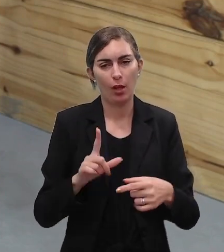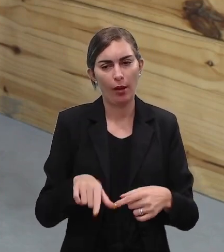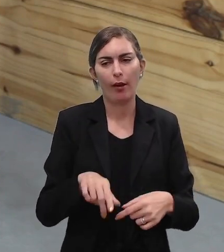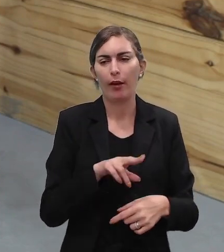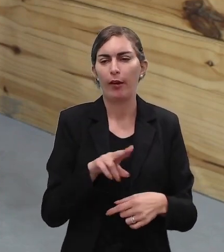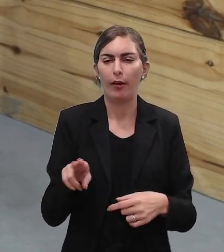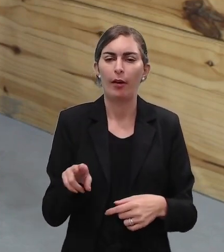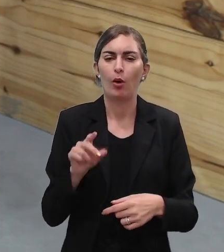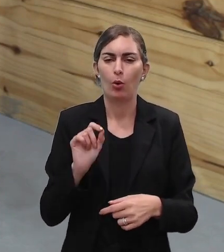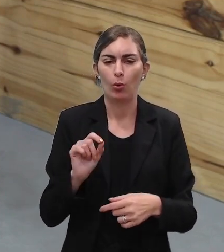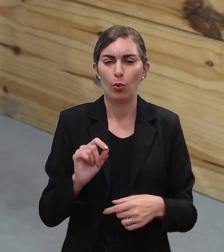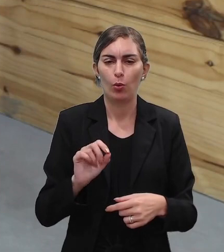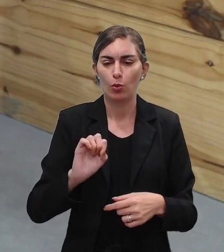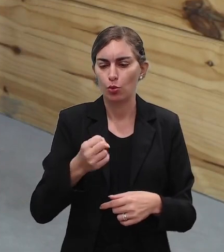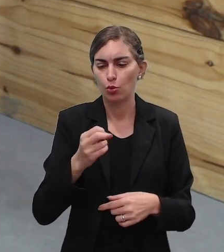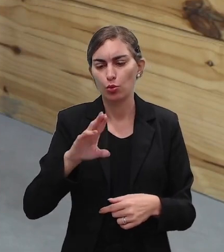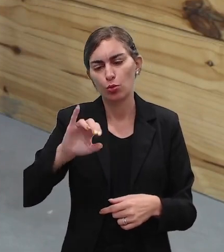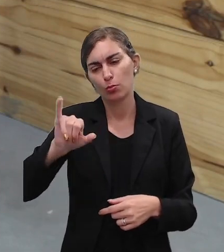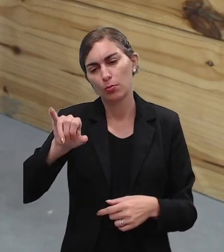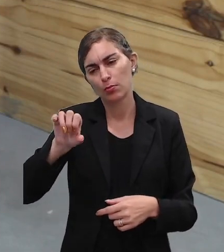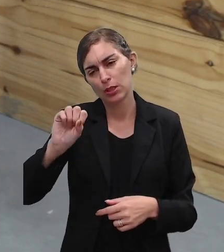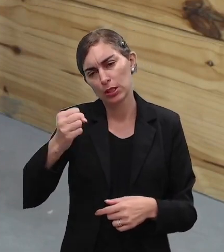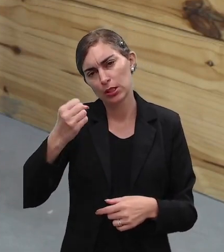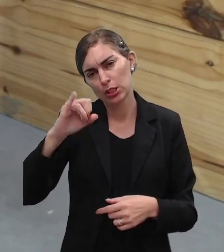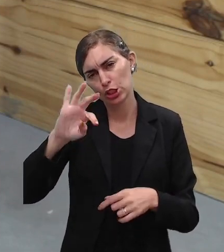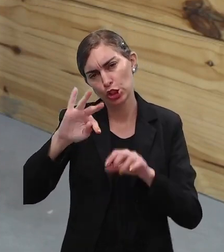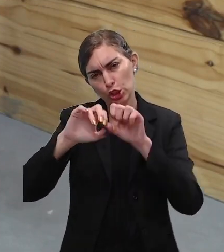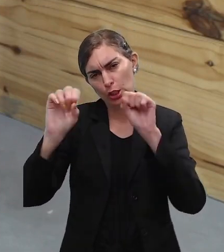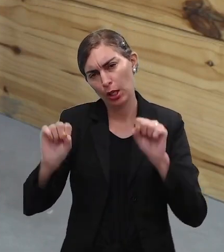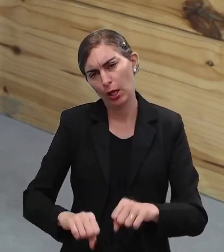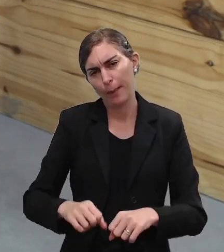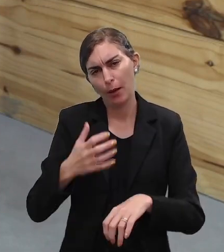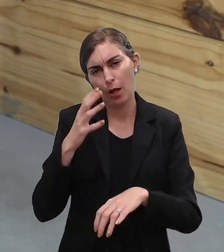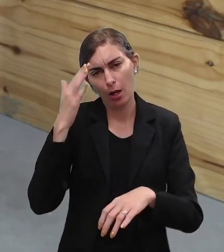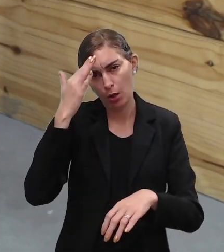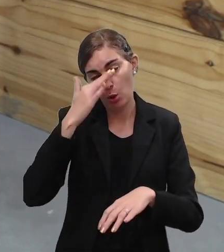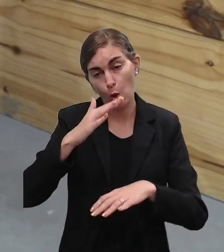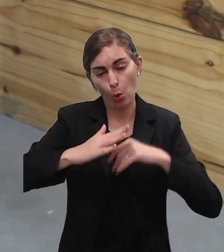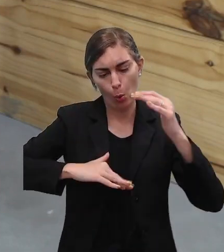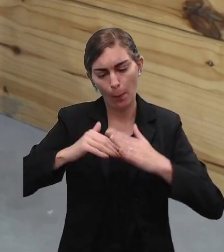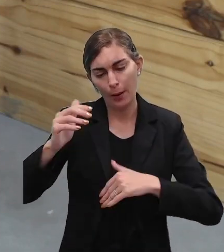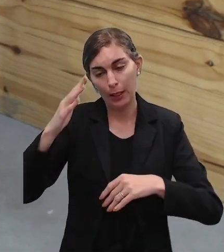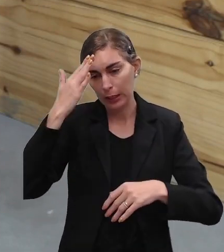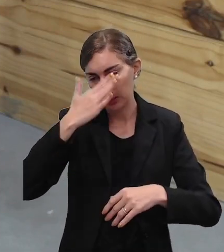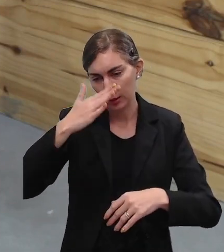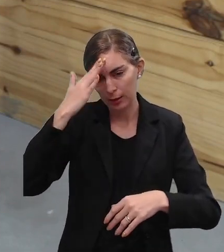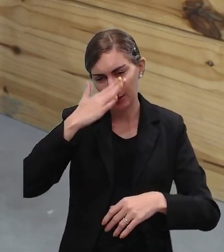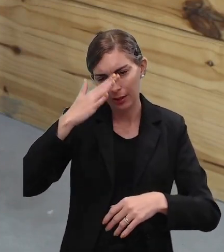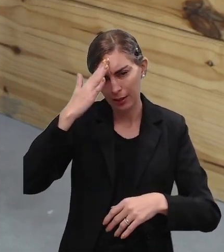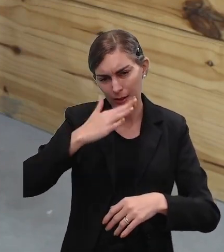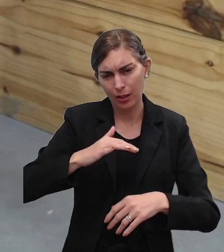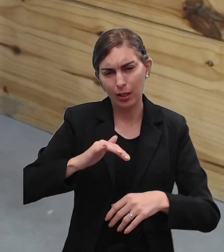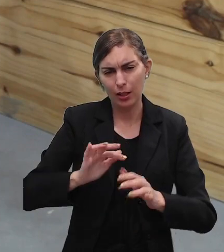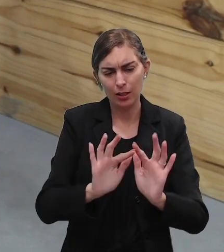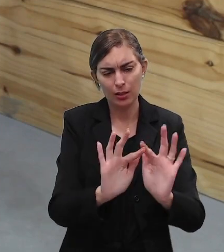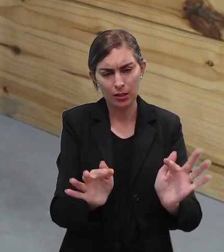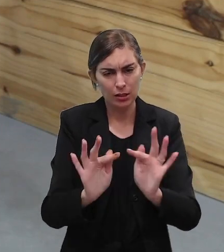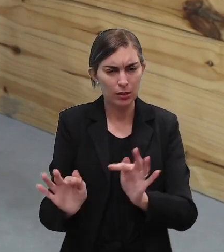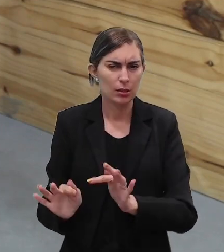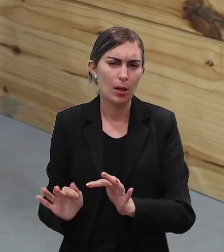são um subsistema dentro de recursos humanos, a competência de entender essas simplicidades,